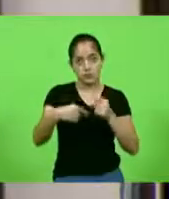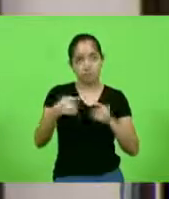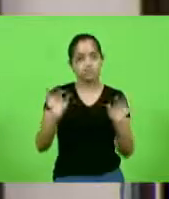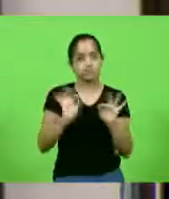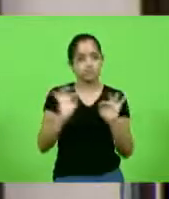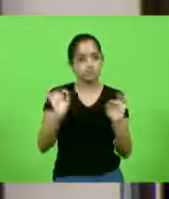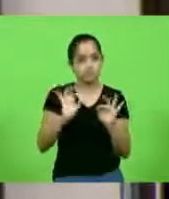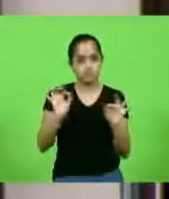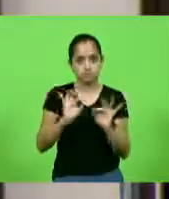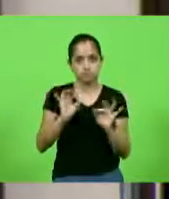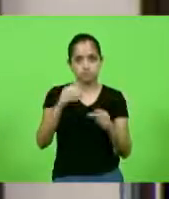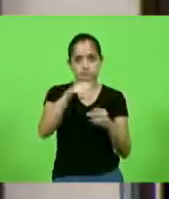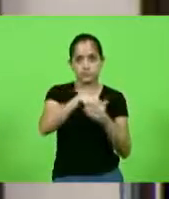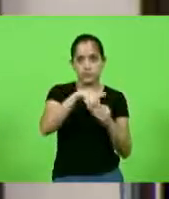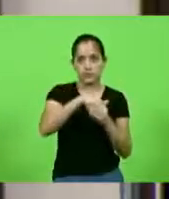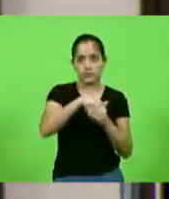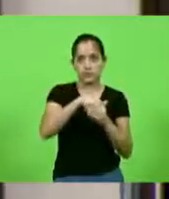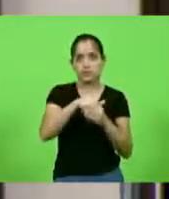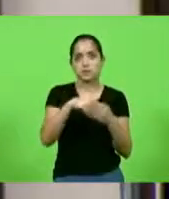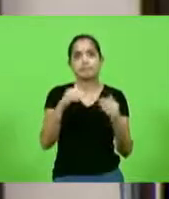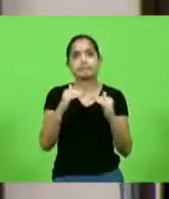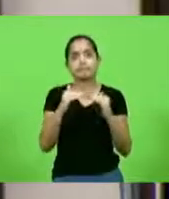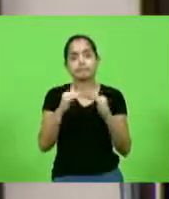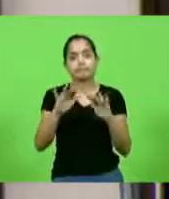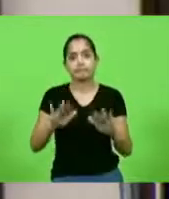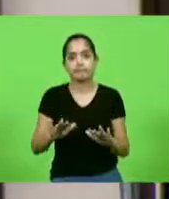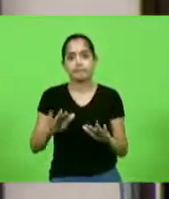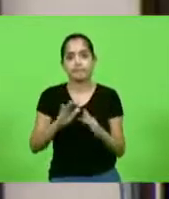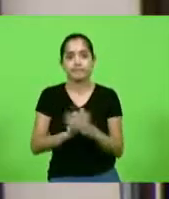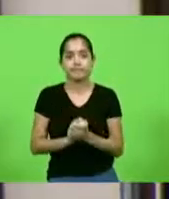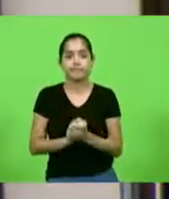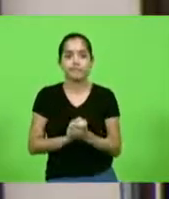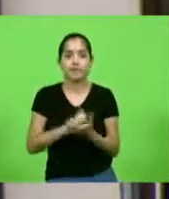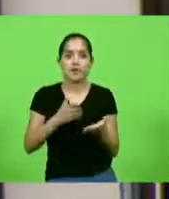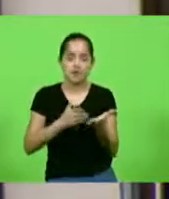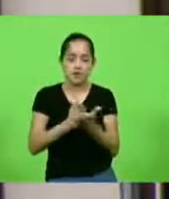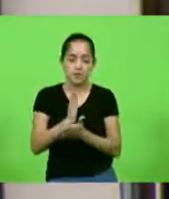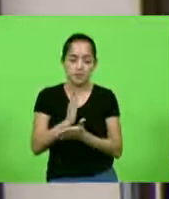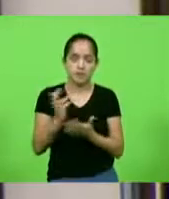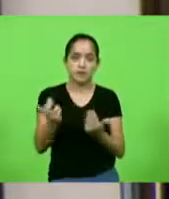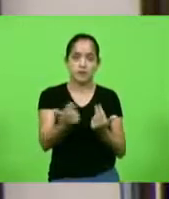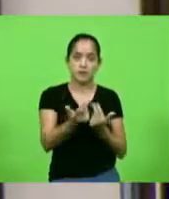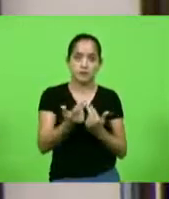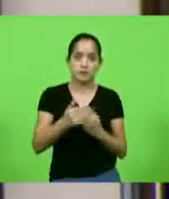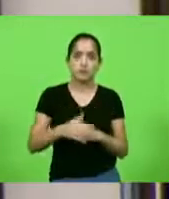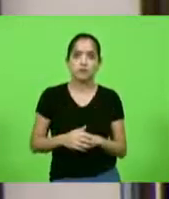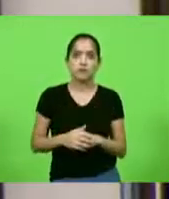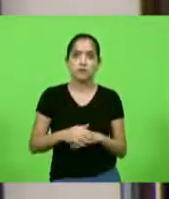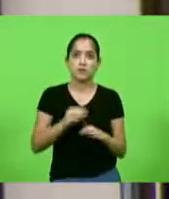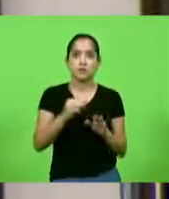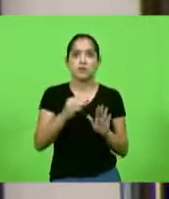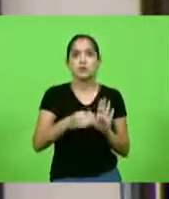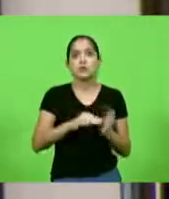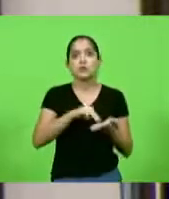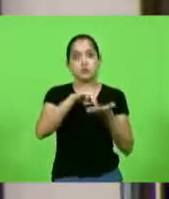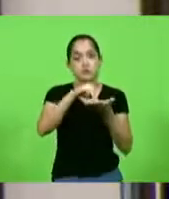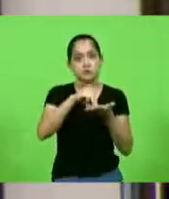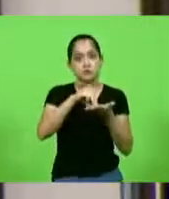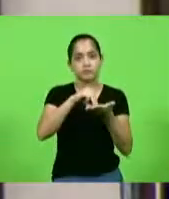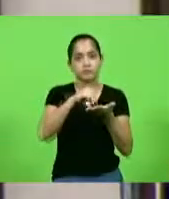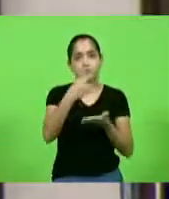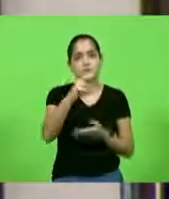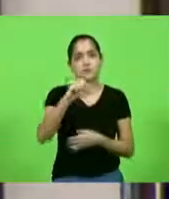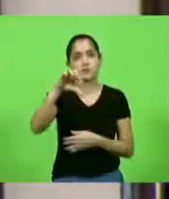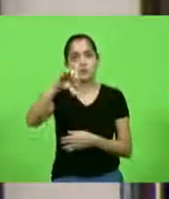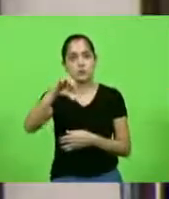quem queira discutir, em votação, deputados que aprovam permaneçam como se encontra. Aprovado por unanimidade, moção 209, autor deputada Paulinha,